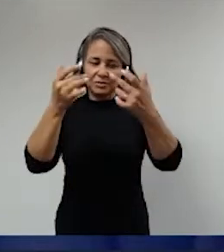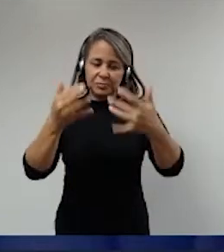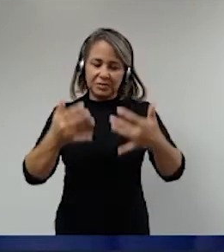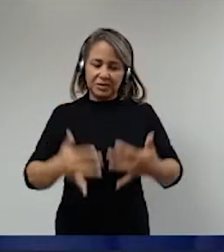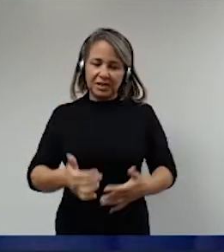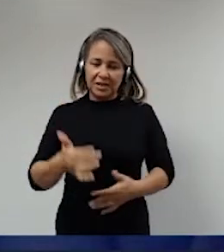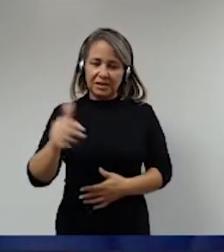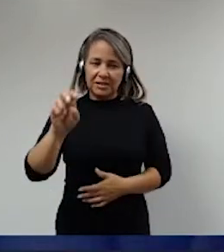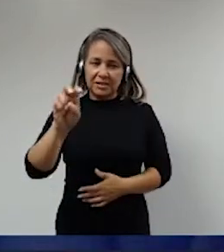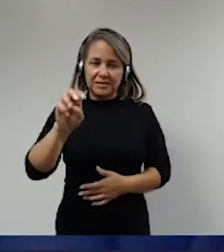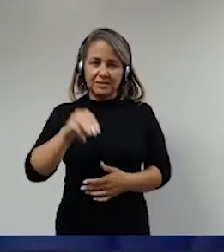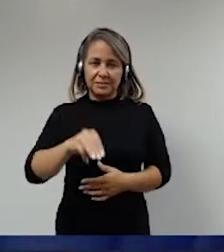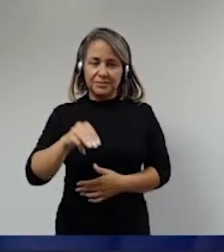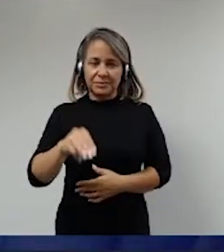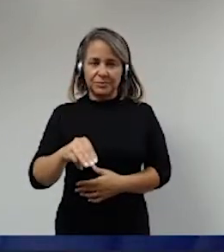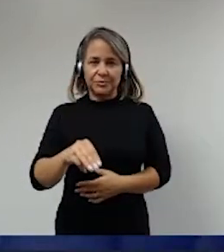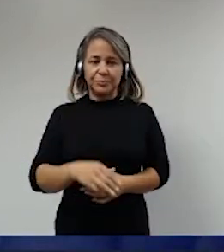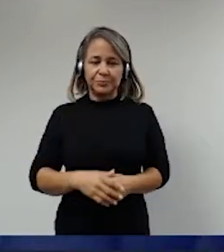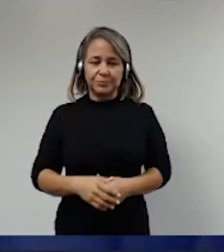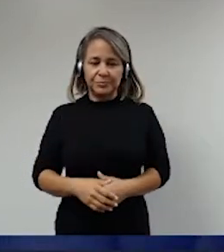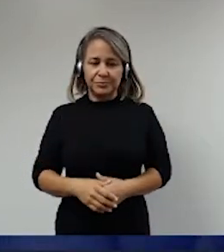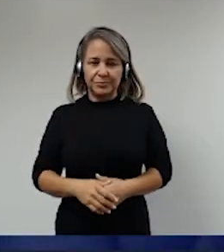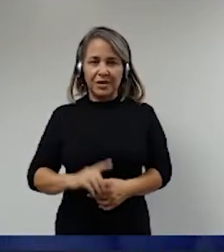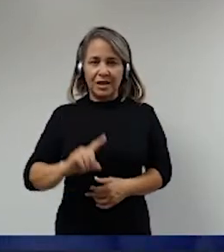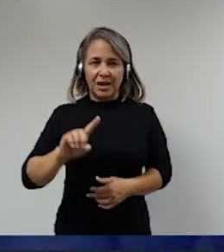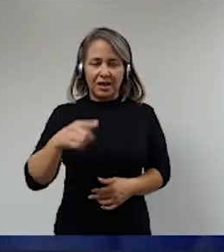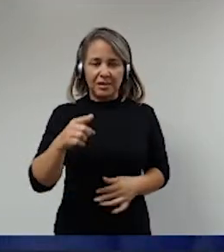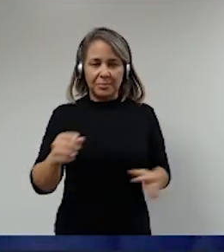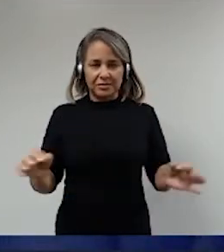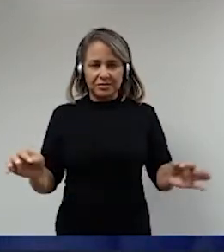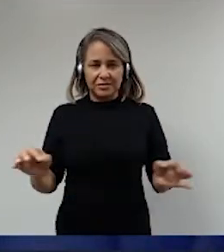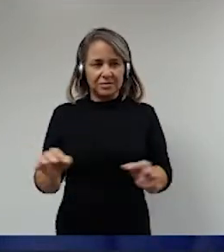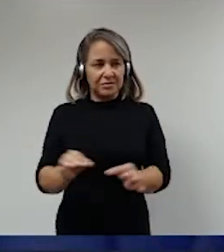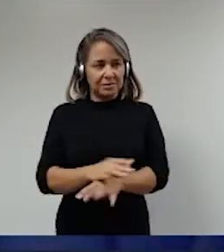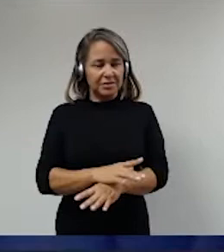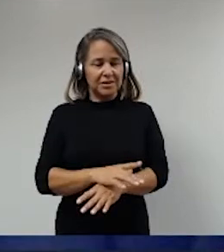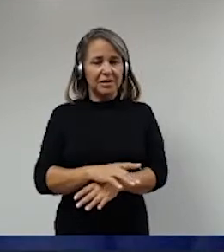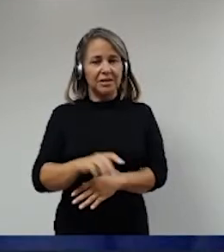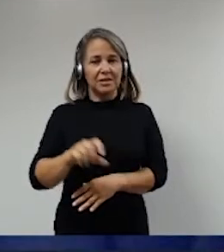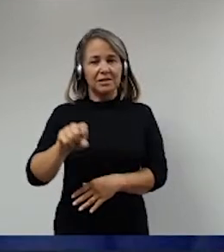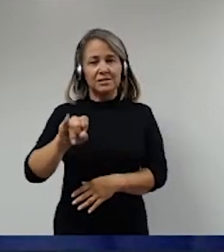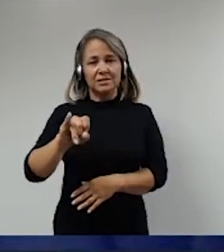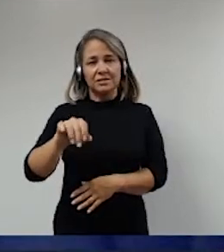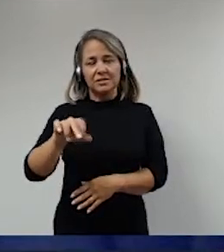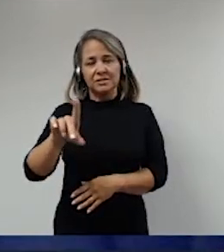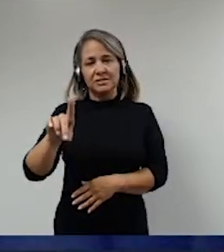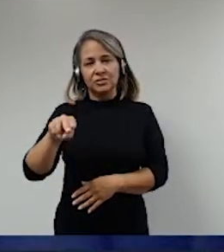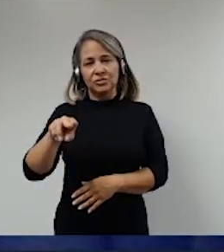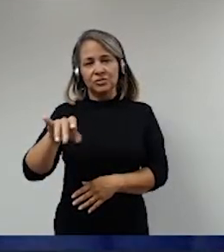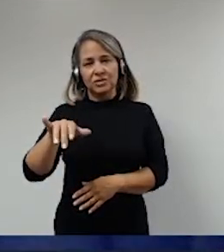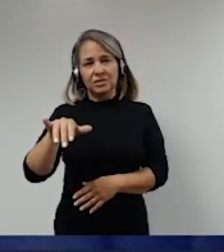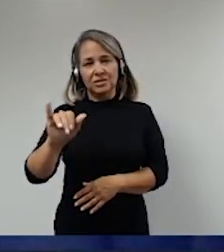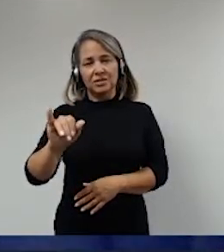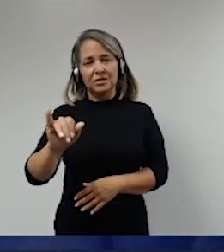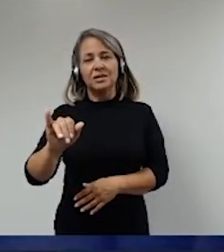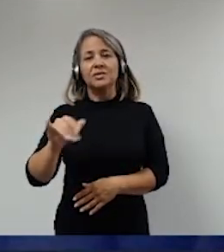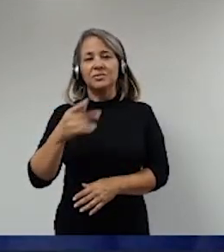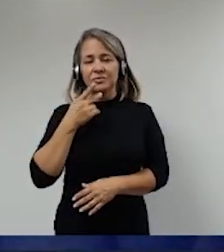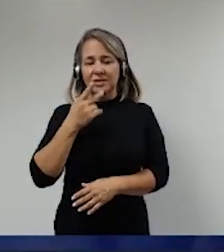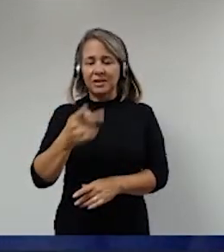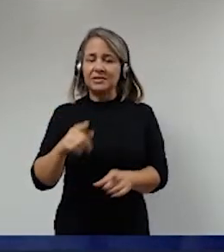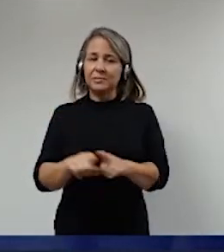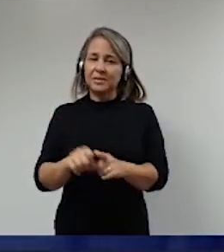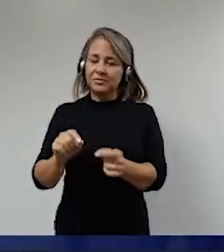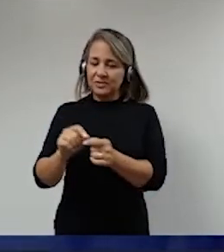15 minutos, e após o Dr. Rodrigo Salinas, nós temos o Dr. Sidney Sanches, e faremos